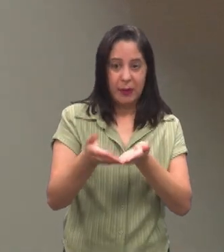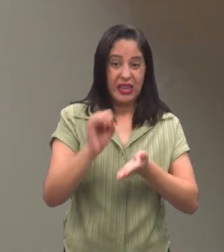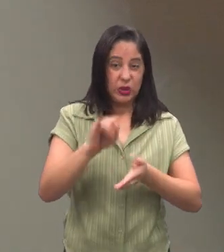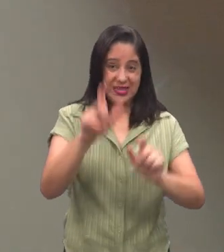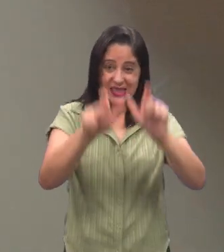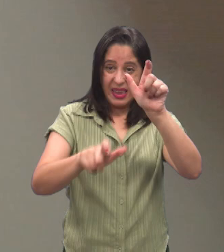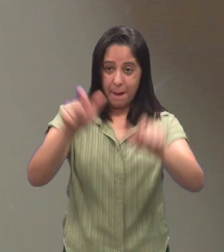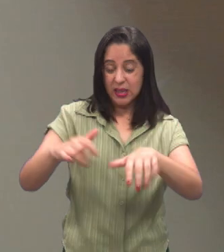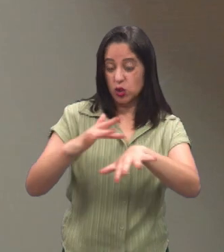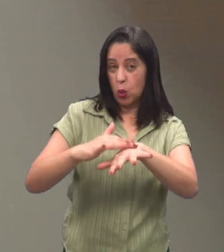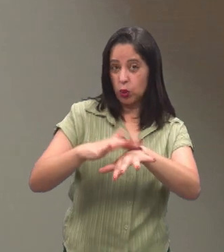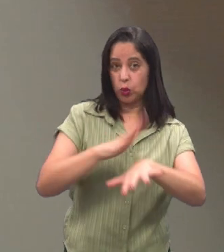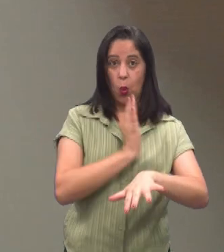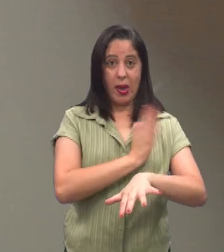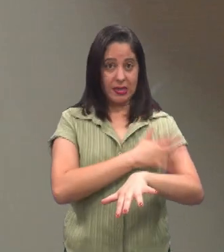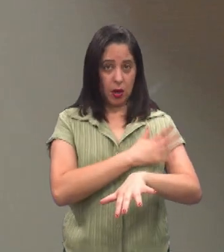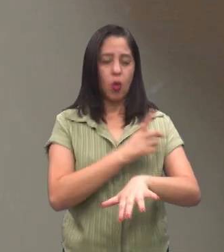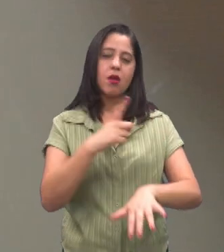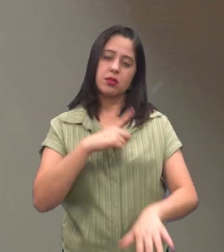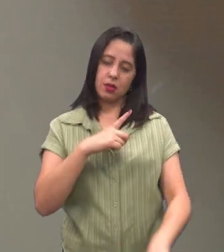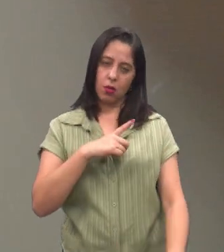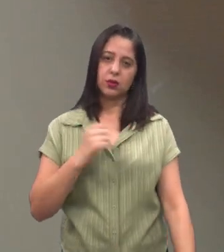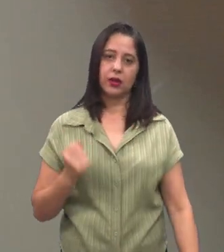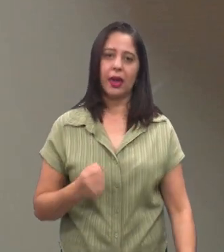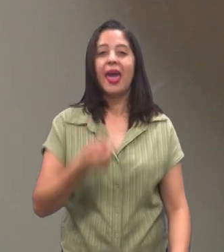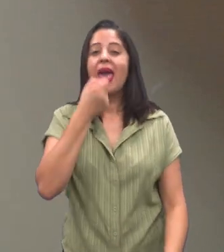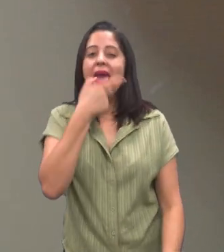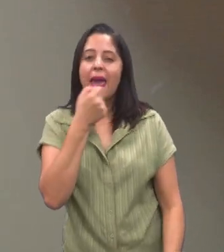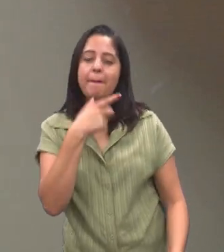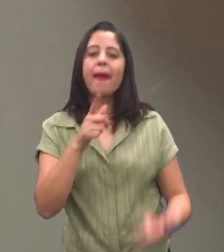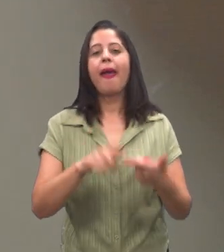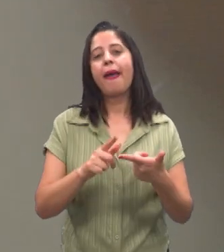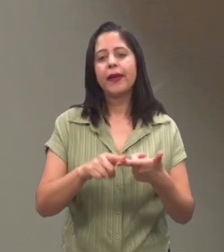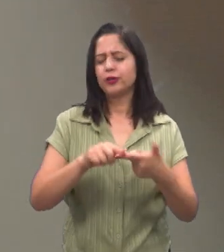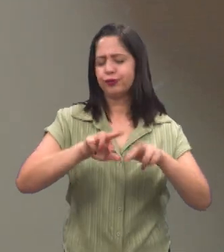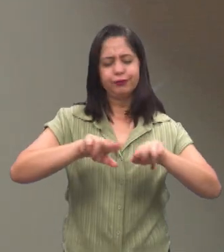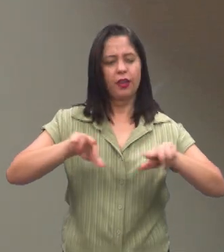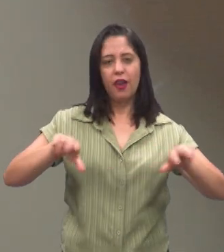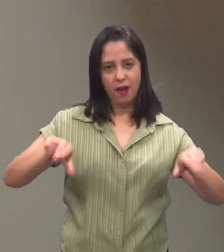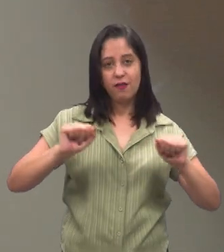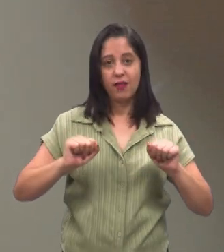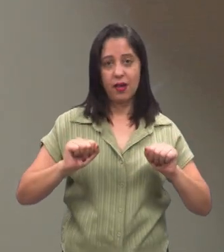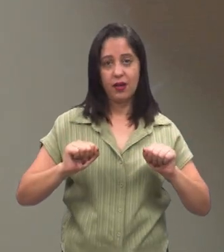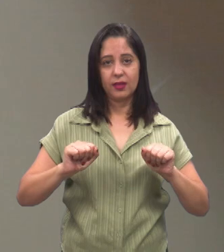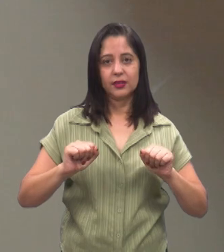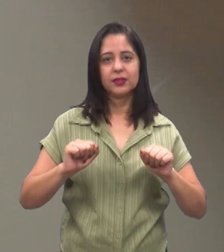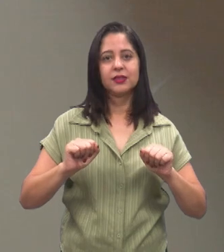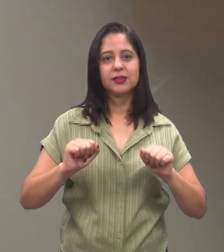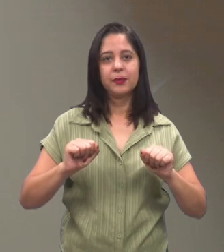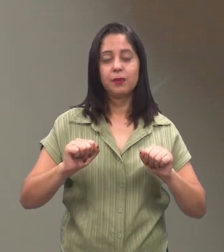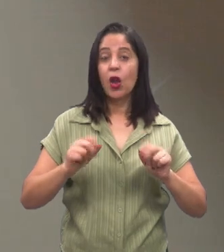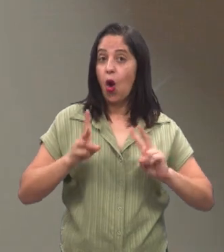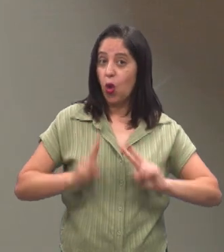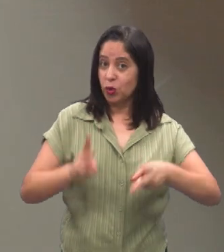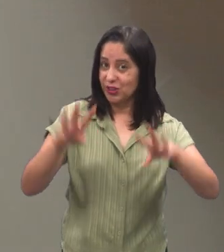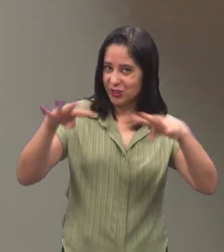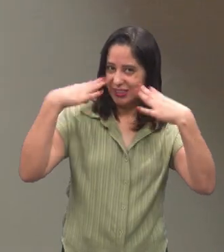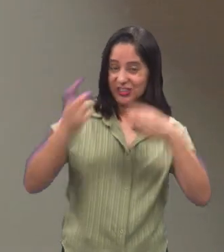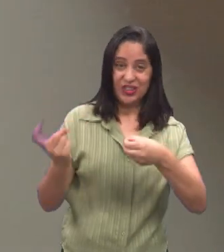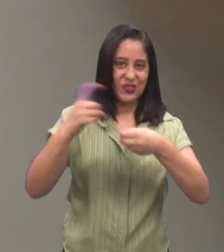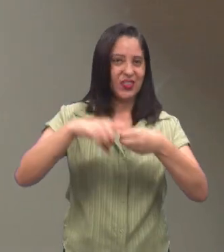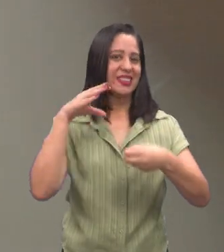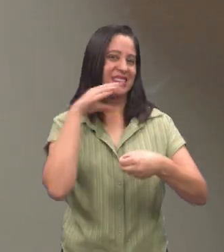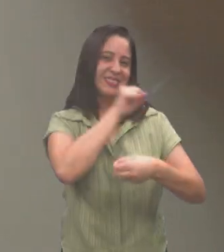quem sofre de doenças cardiovasculares, incluindo medicamentos, procedimentos e inovações médicas. Então fica aí que nós